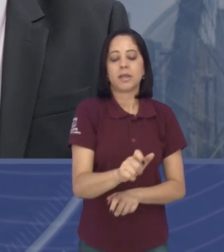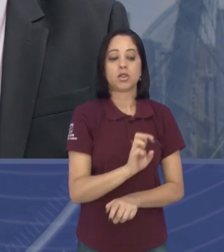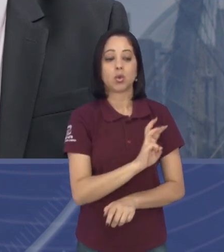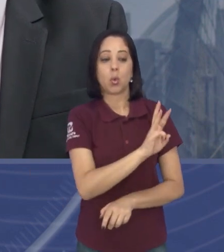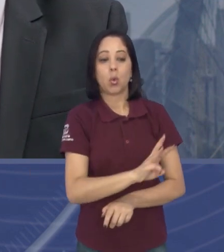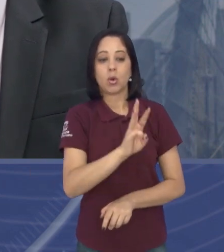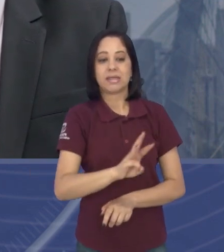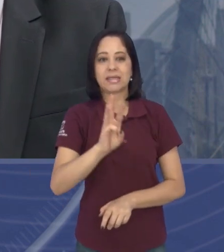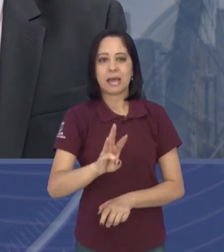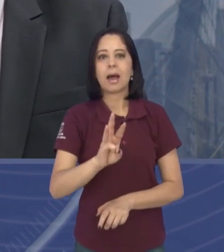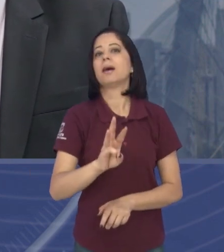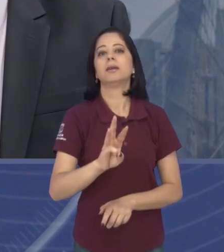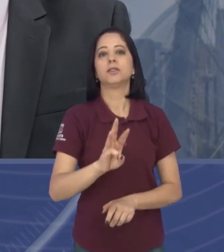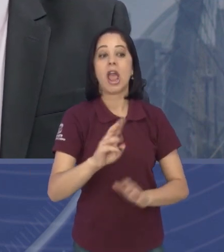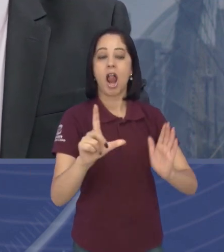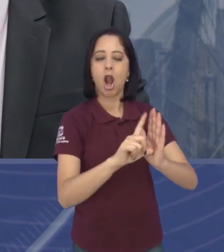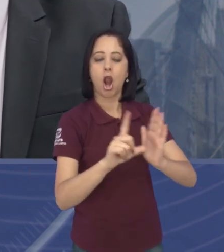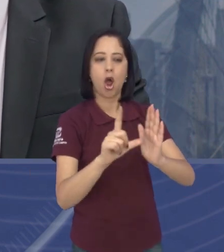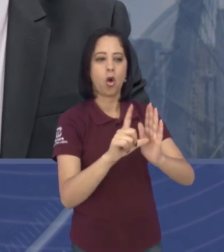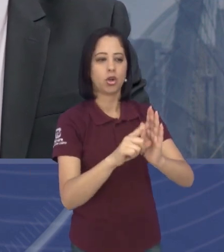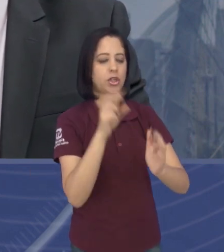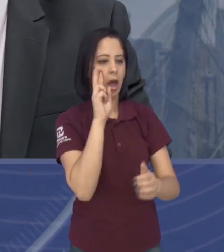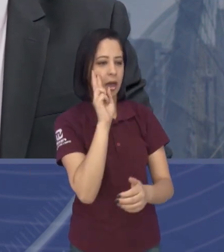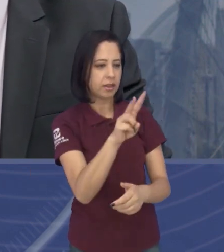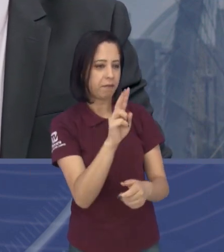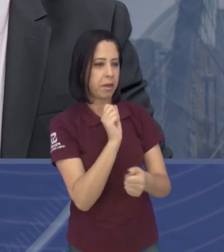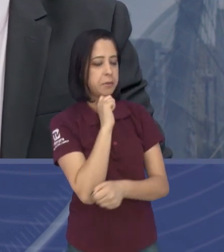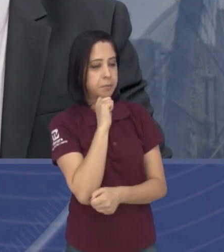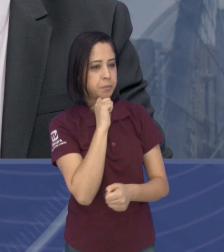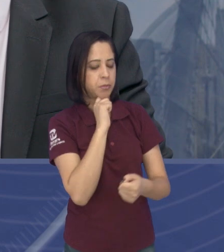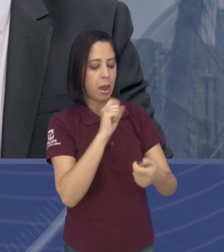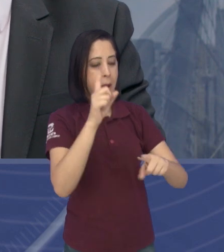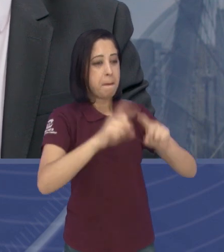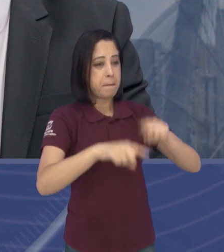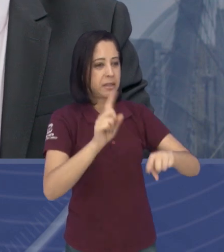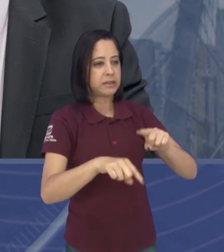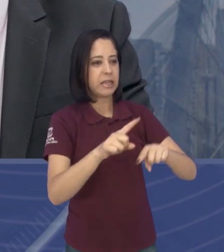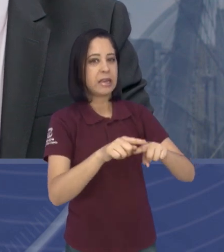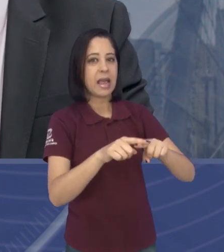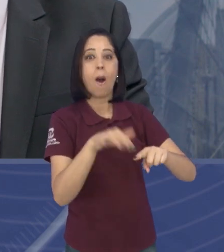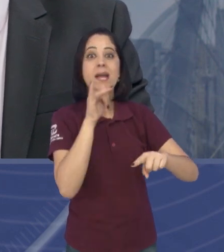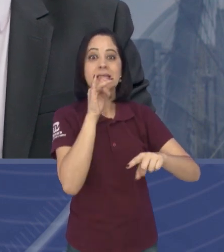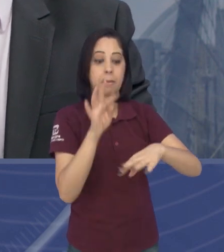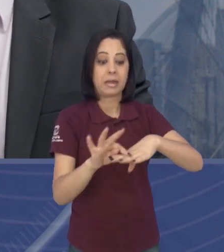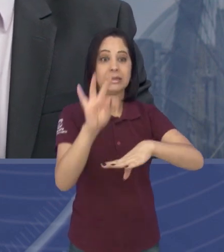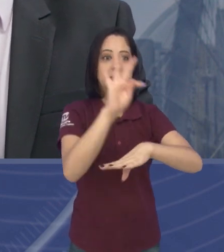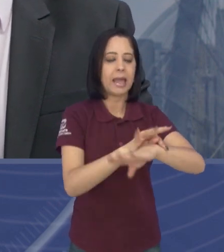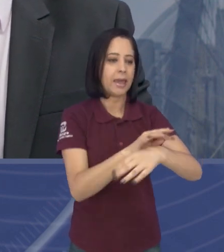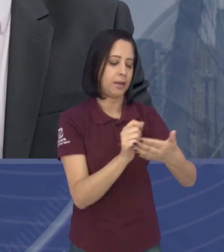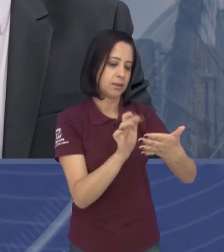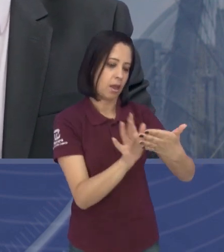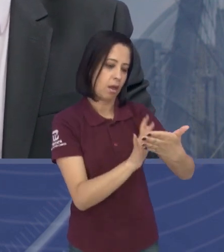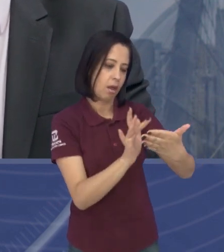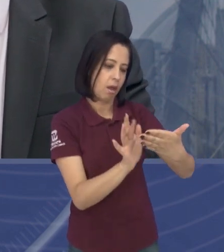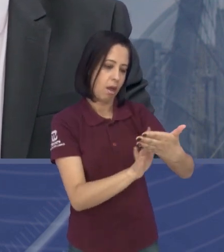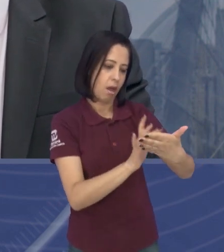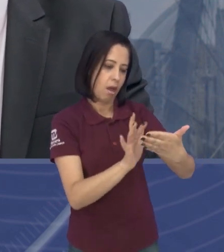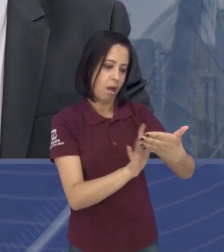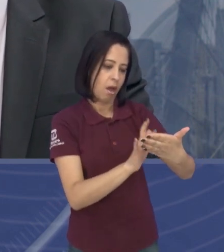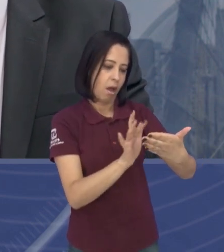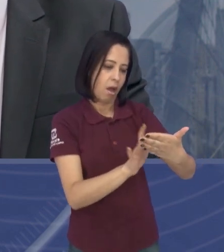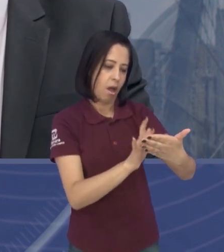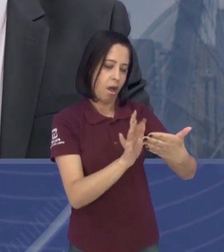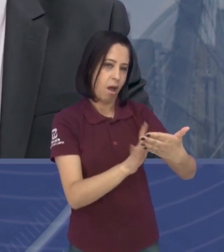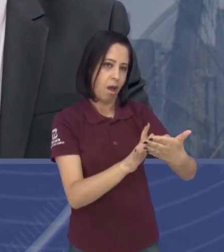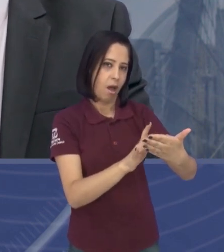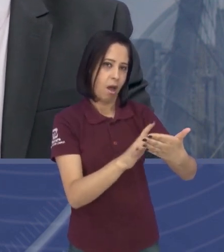plataforma de e-commerce e está vendo um determinado tipo de produto, como, por exemplo, um tênis, o tempo que a pessoa fica vendo